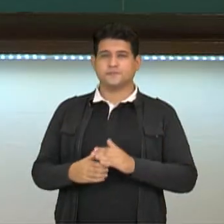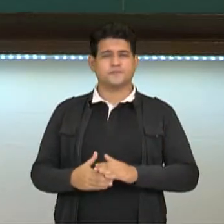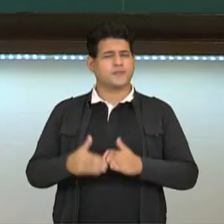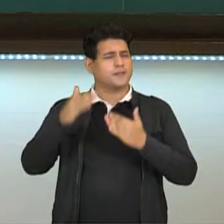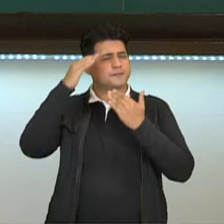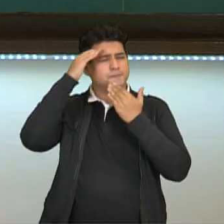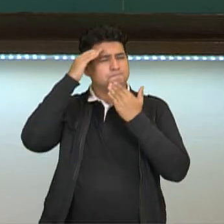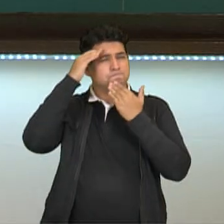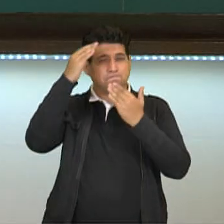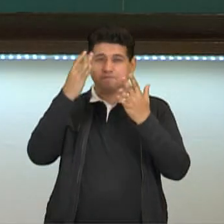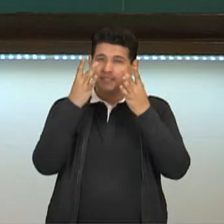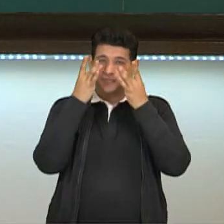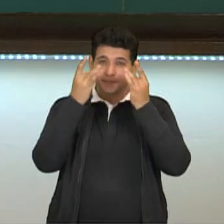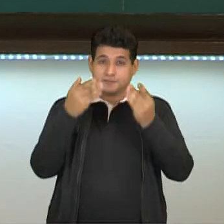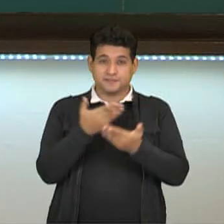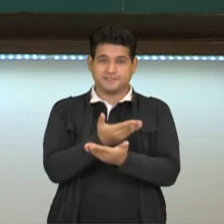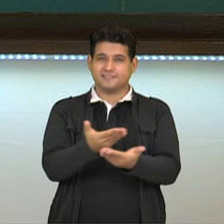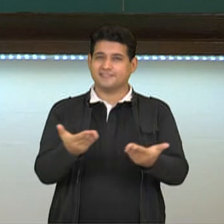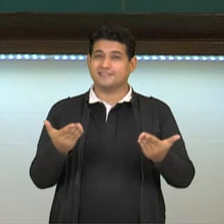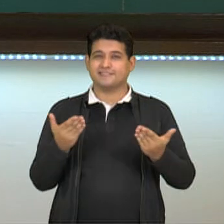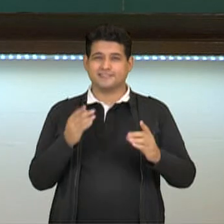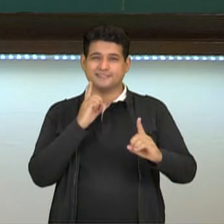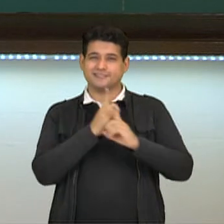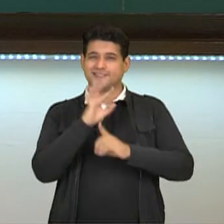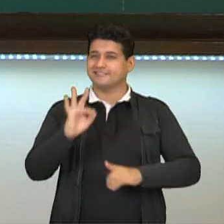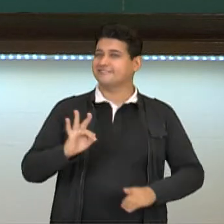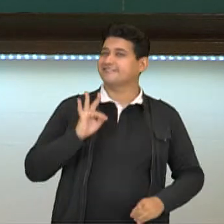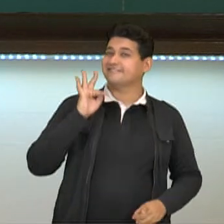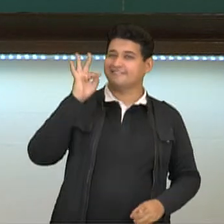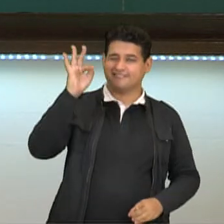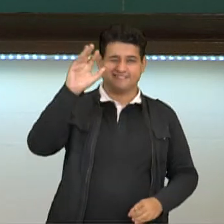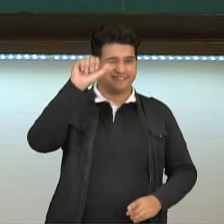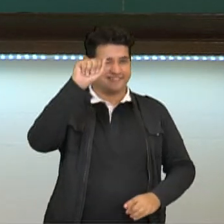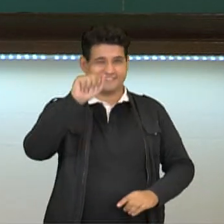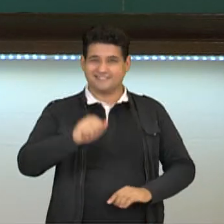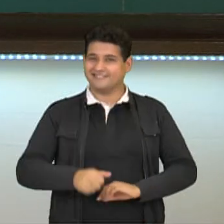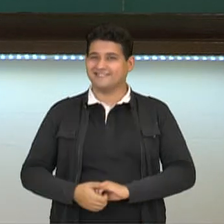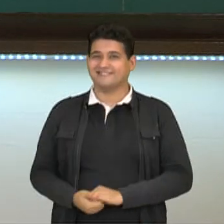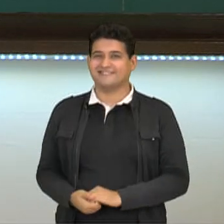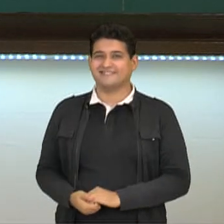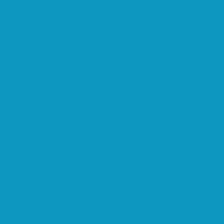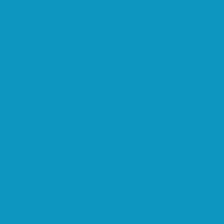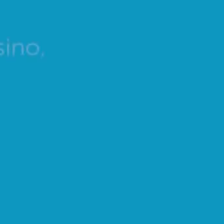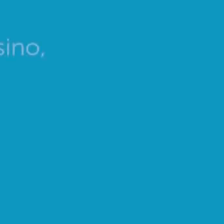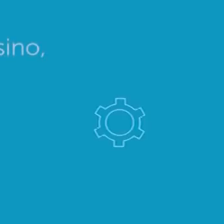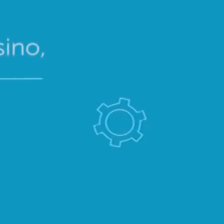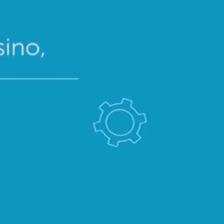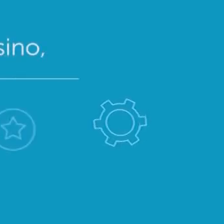Muito obrigada pela atenção de vocês. Nos vemos na próxima. Bye bye, students!